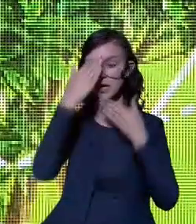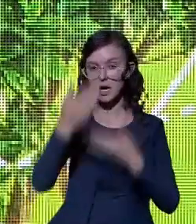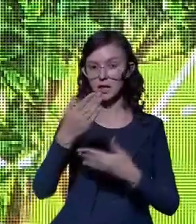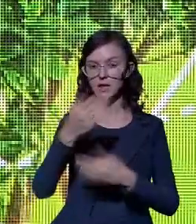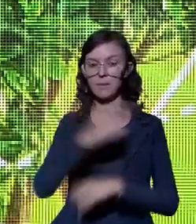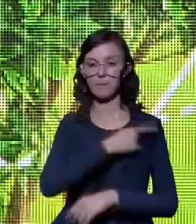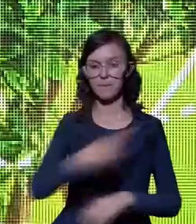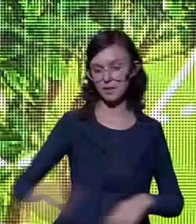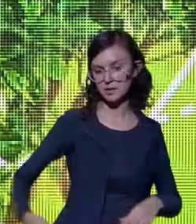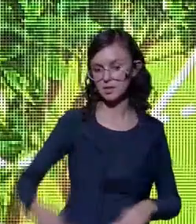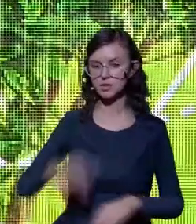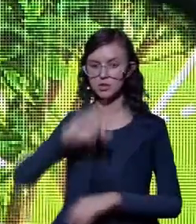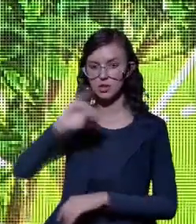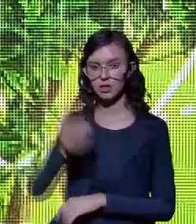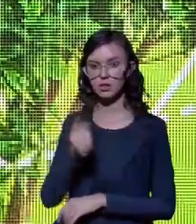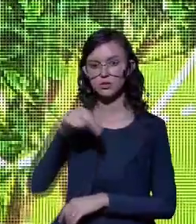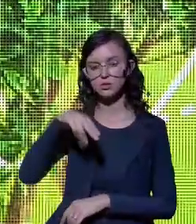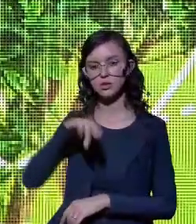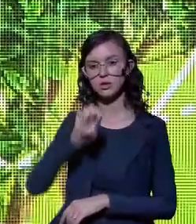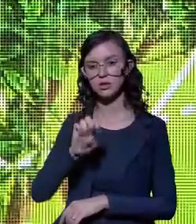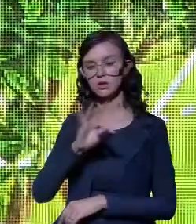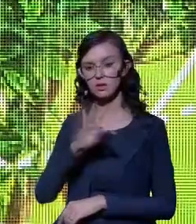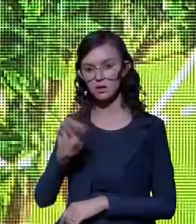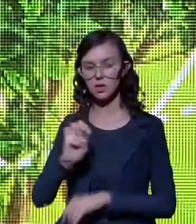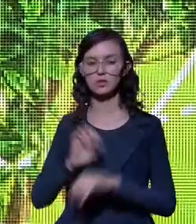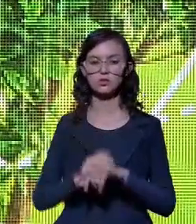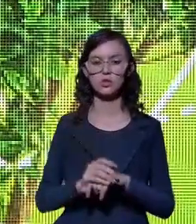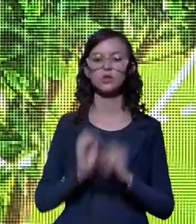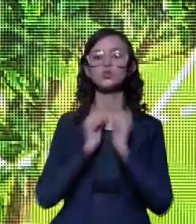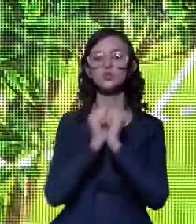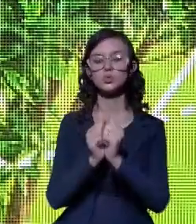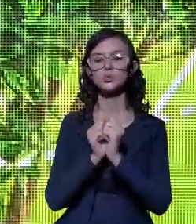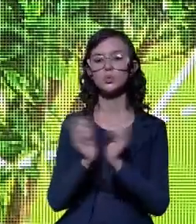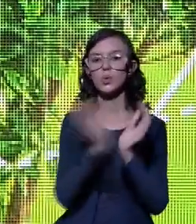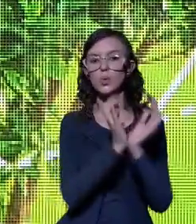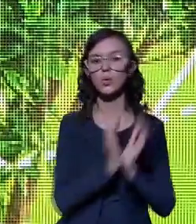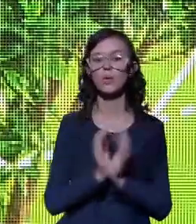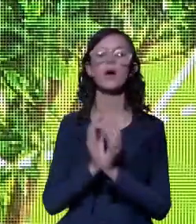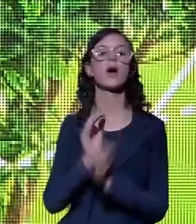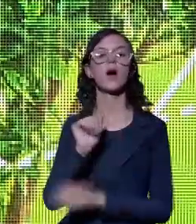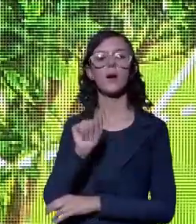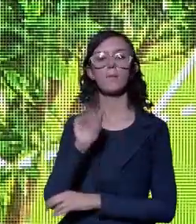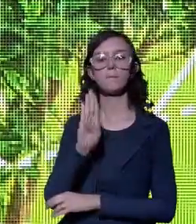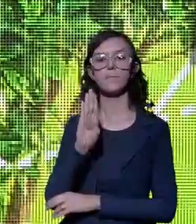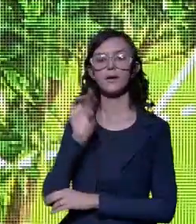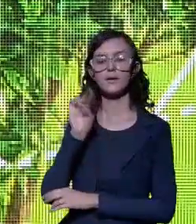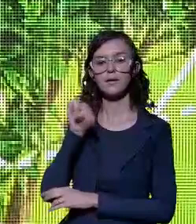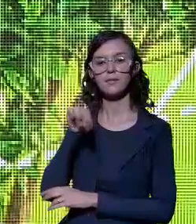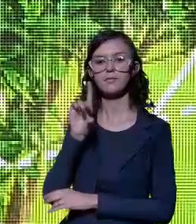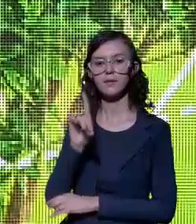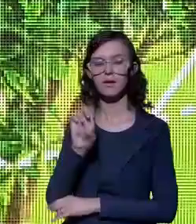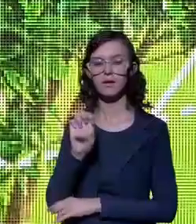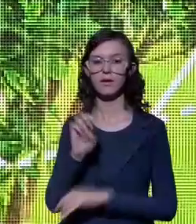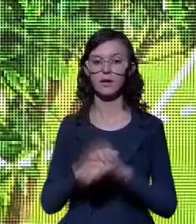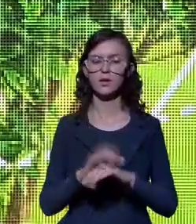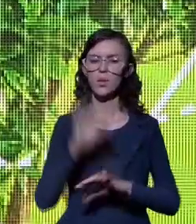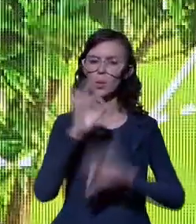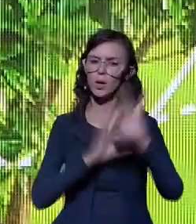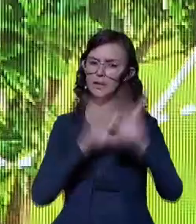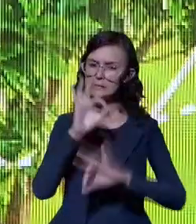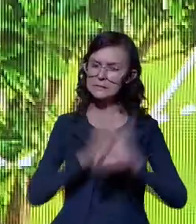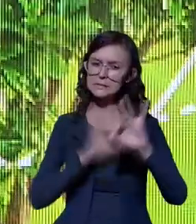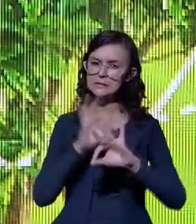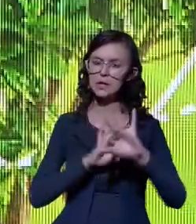né, pela competência, junto com a equipe da ABDE, Gordon, né, que estão idealizando, organizando esse